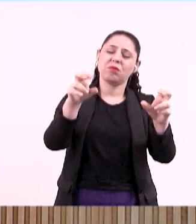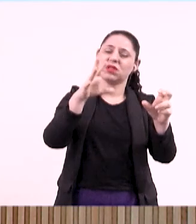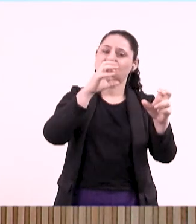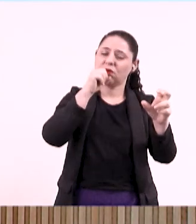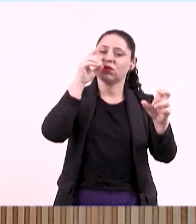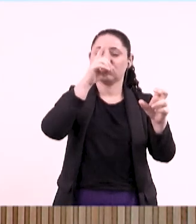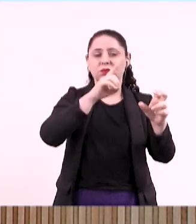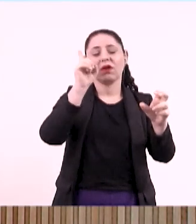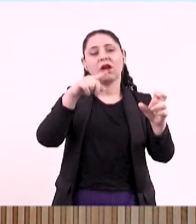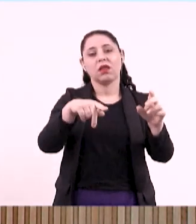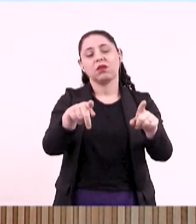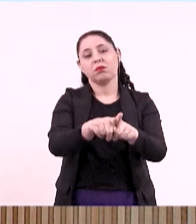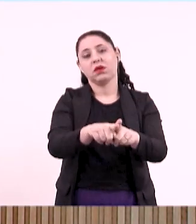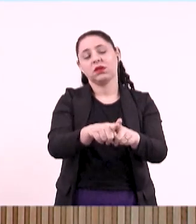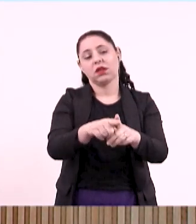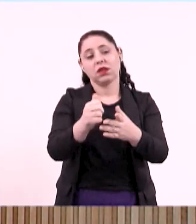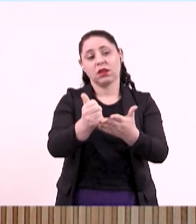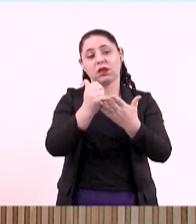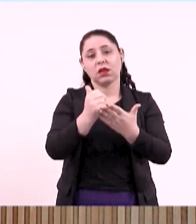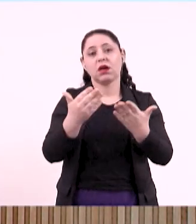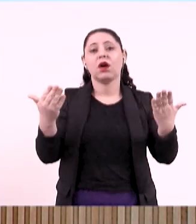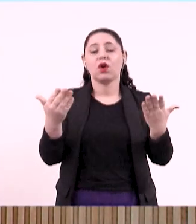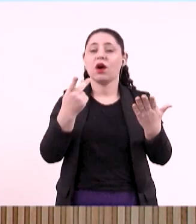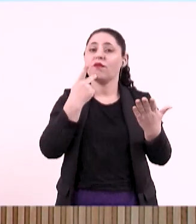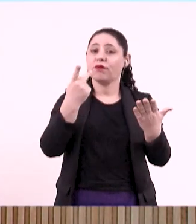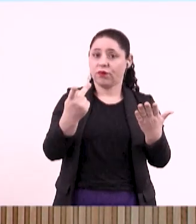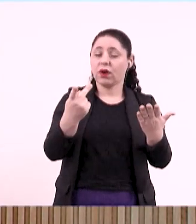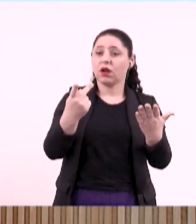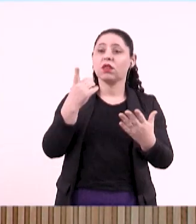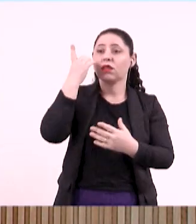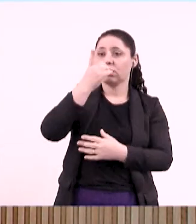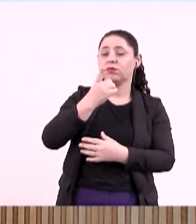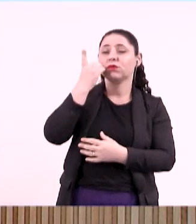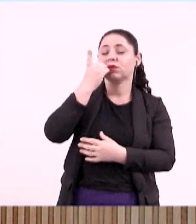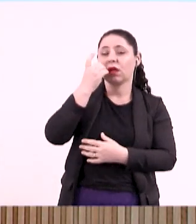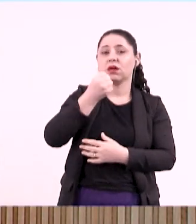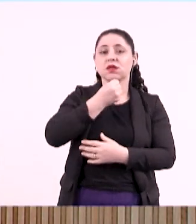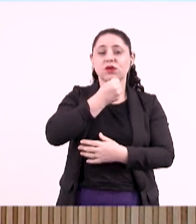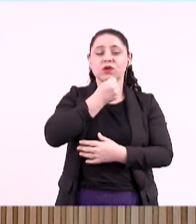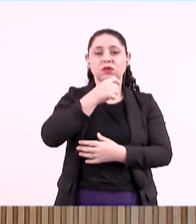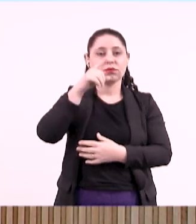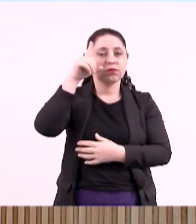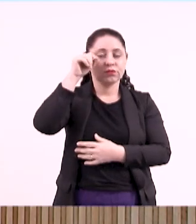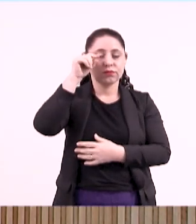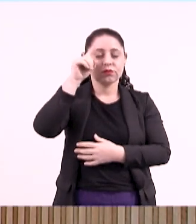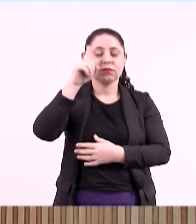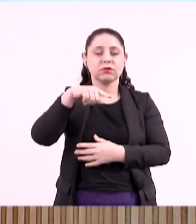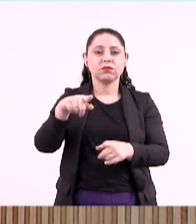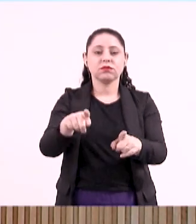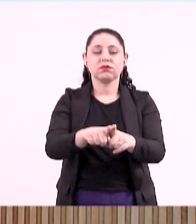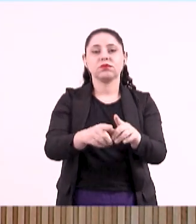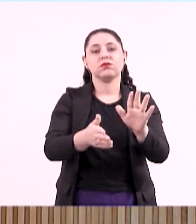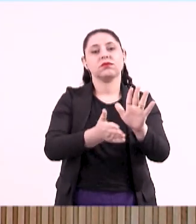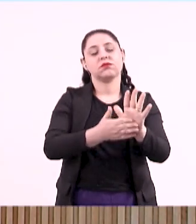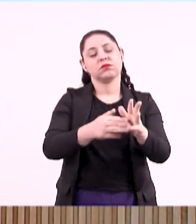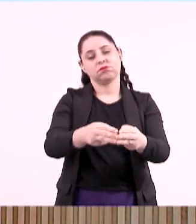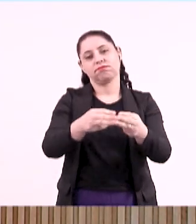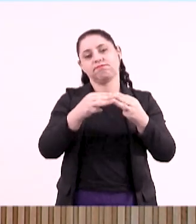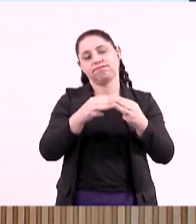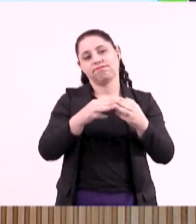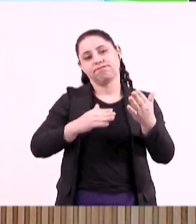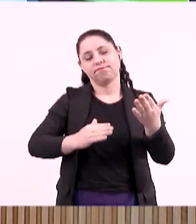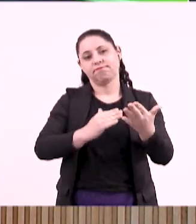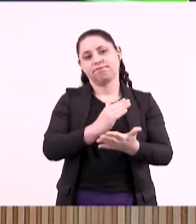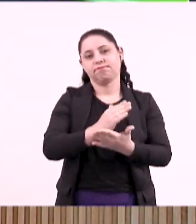de semana. Daqui a pouquinho, inclusive, a gente traz aí uma fala do deputado Gerson Claro, que propôs essa moção e